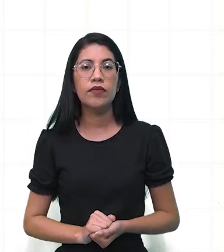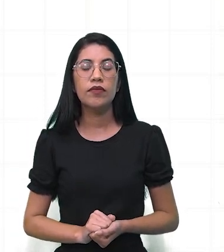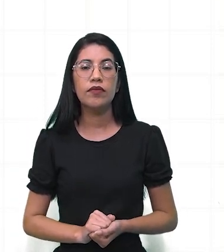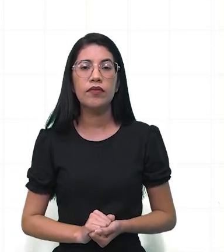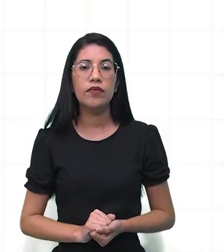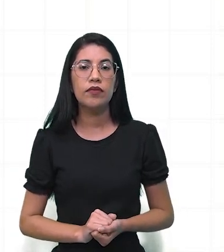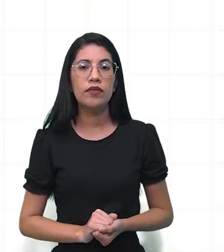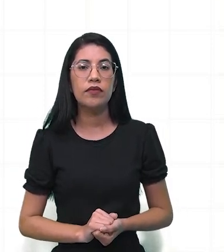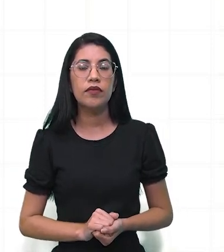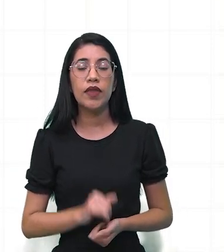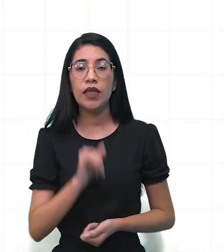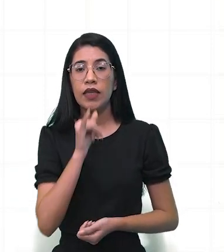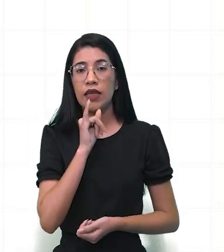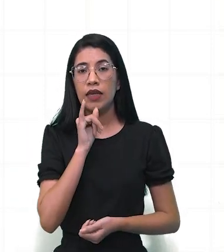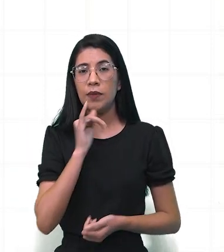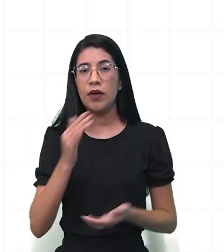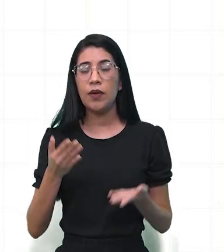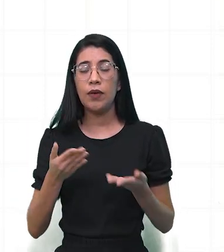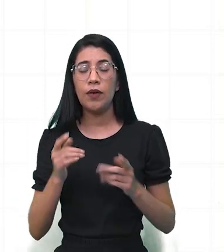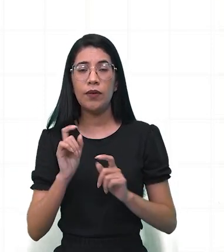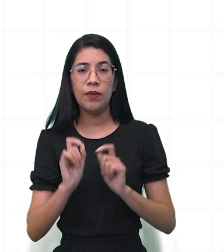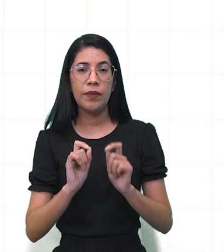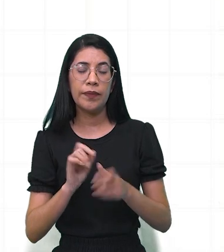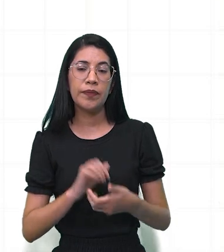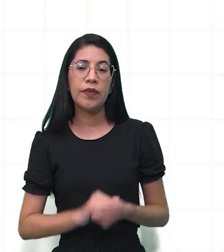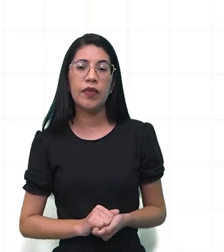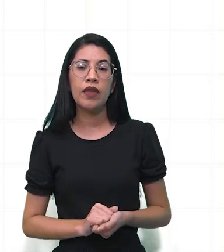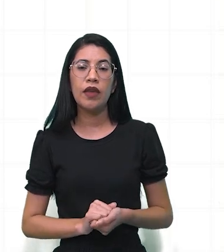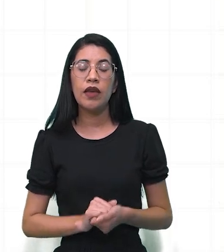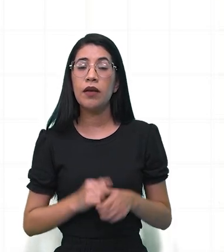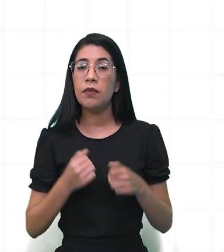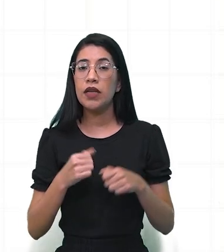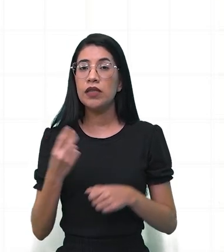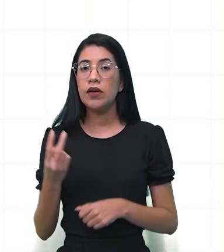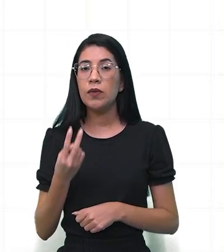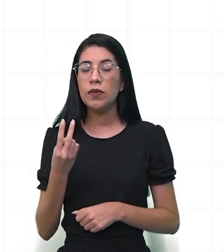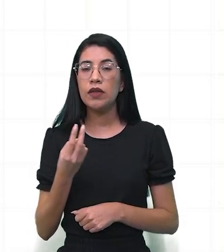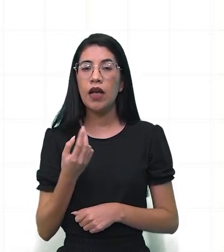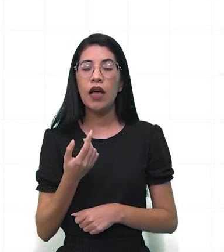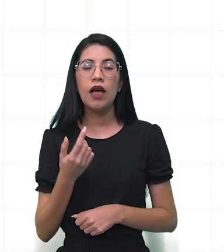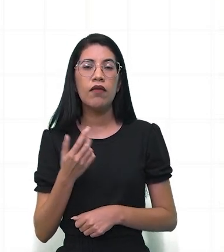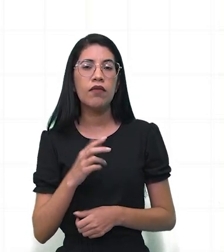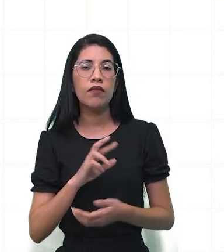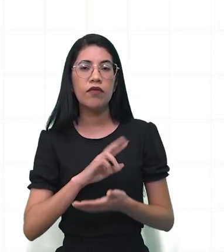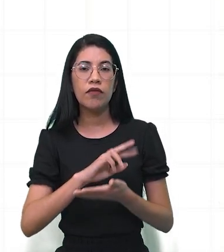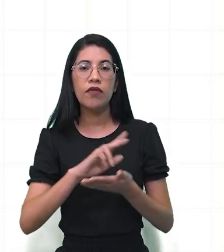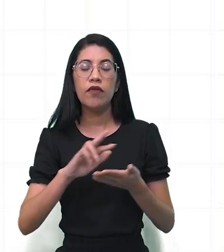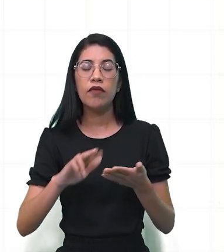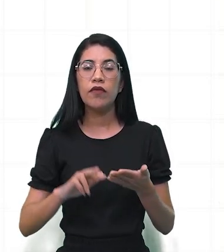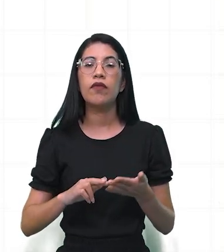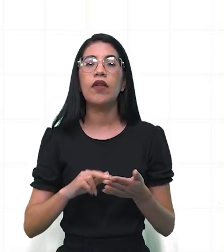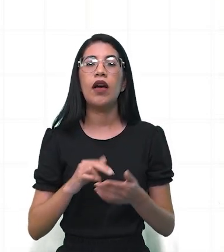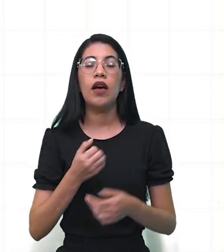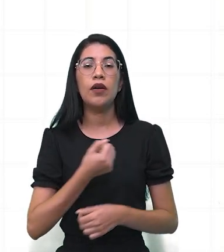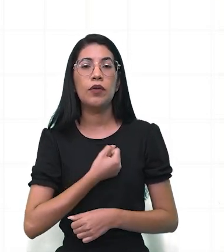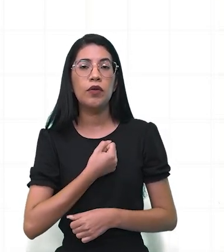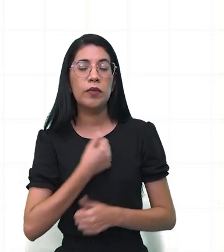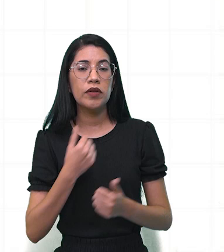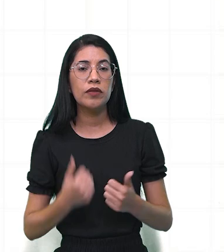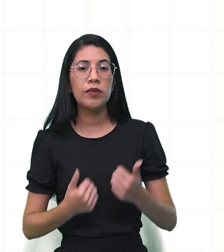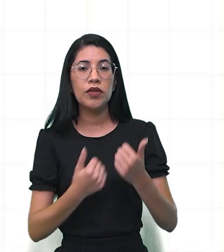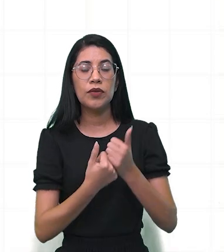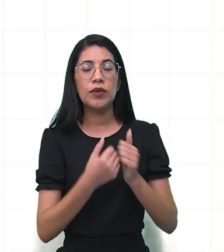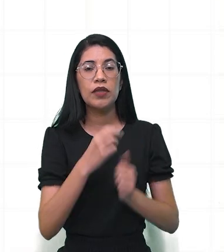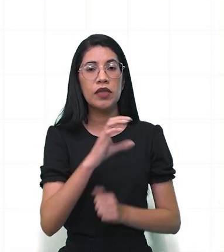vamos supor agora, né? Ele está querendo que a gente utilize, ó, escolha outros números para C e L, né?